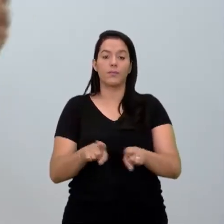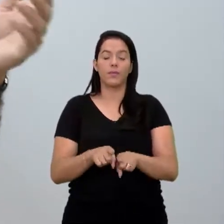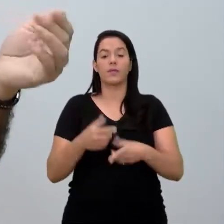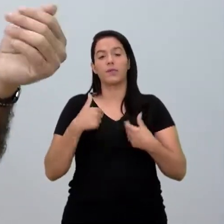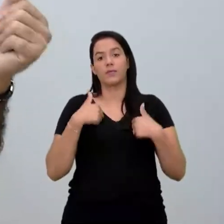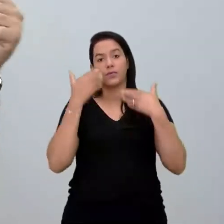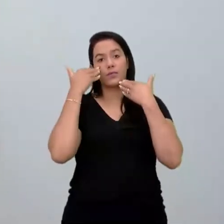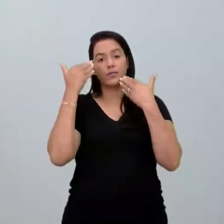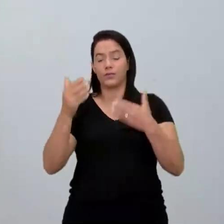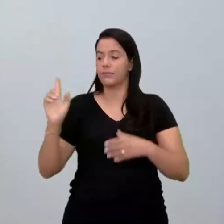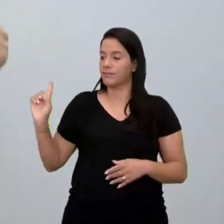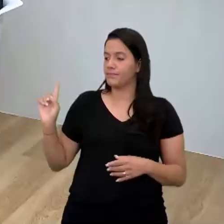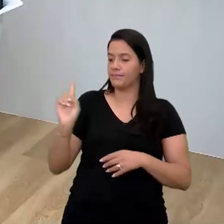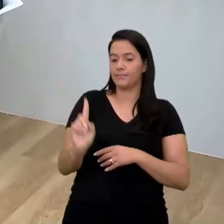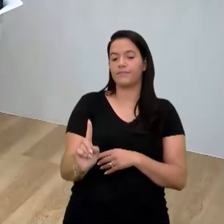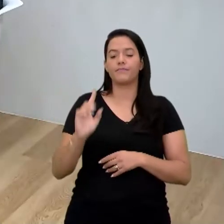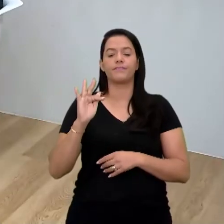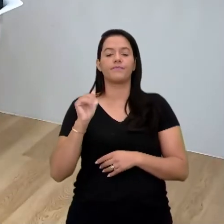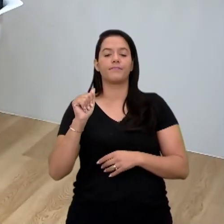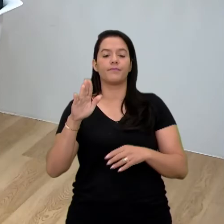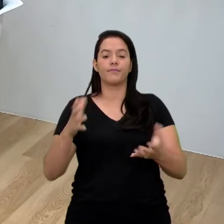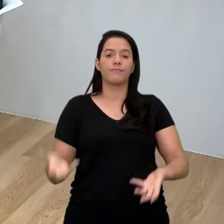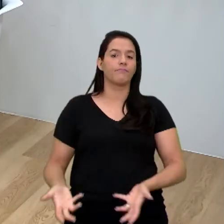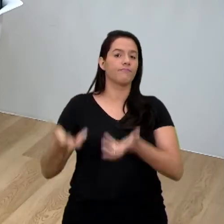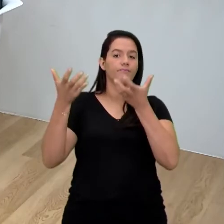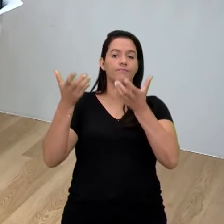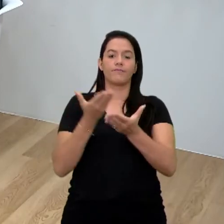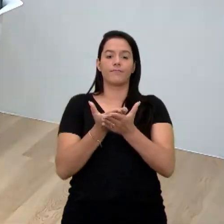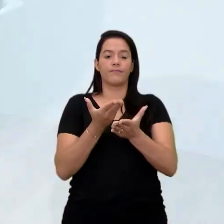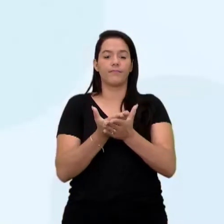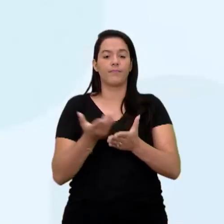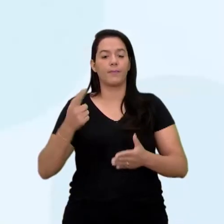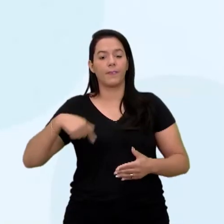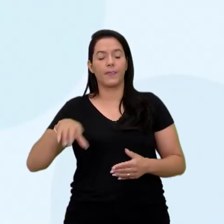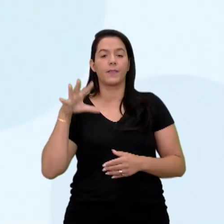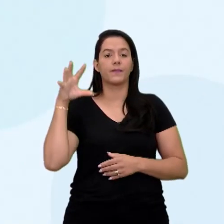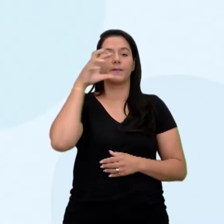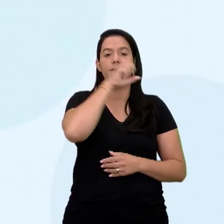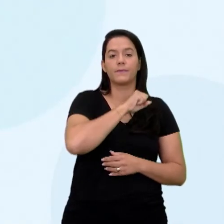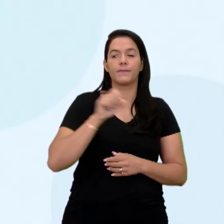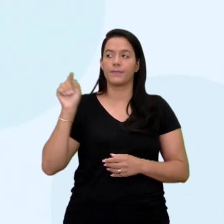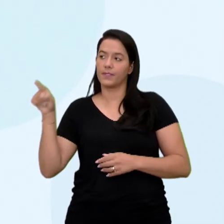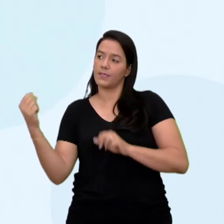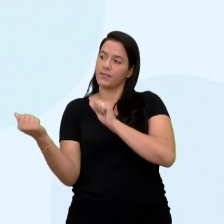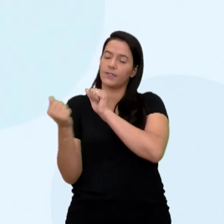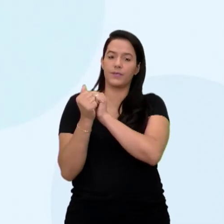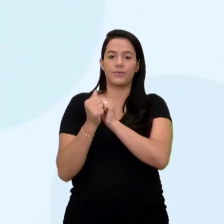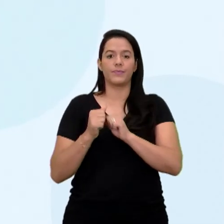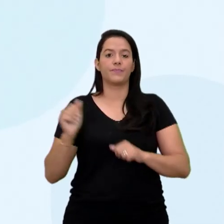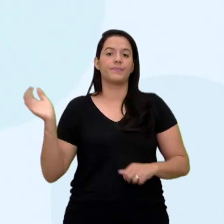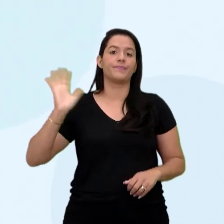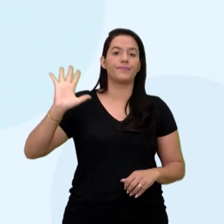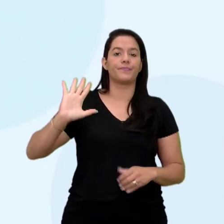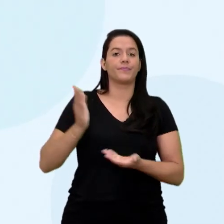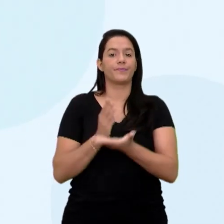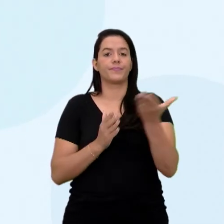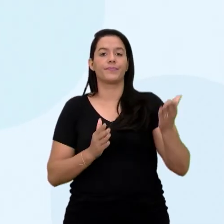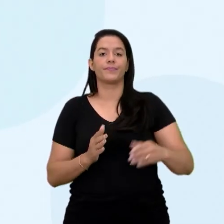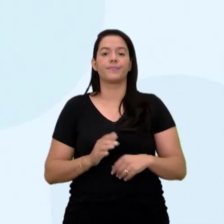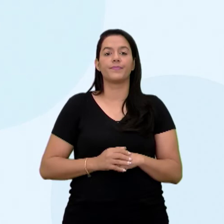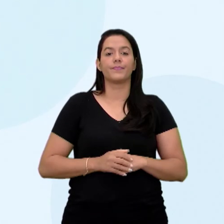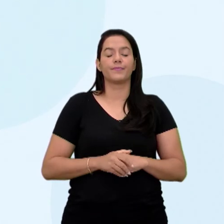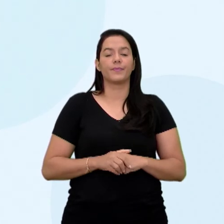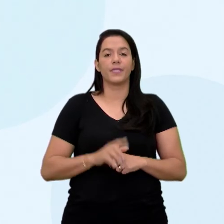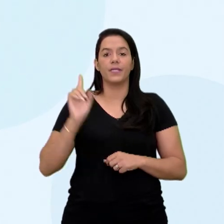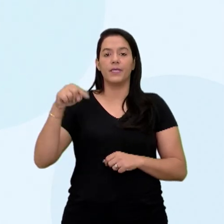coração, agradecer a presença da Fabi, abrilhantou bastante a aula. Por isso que a aula passou rápido, porque ela está aqui com a gente. Manda um tchau para a galera. Então,